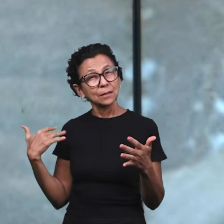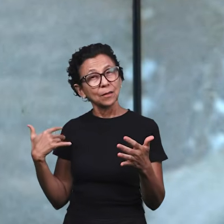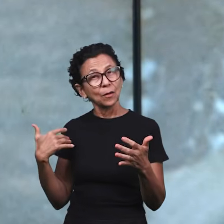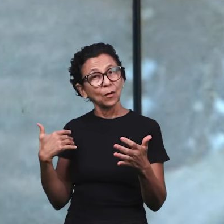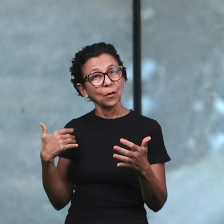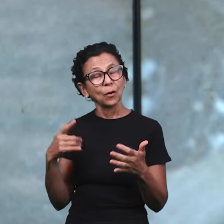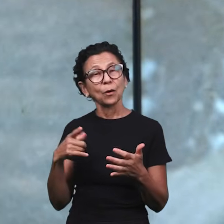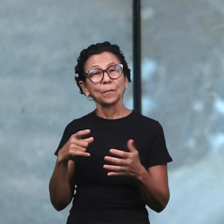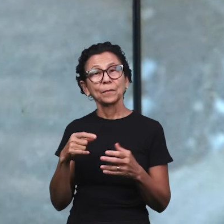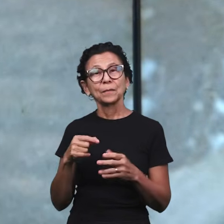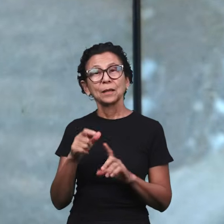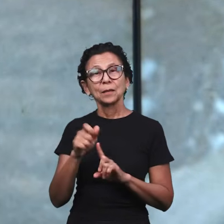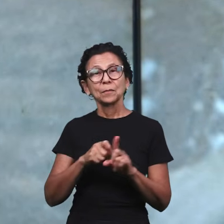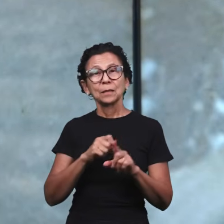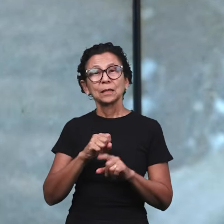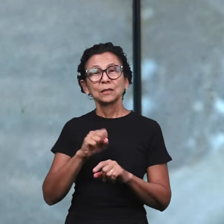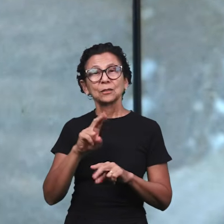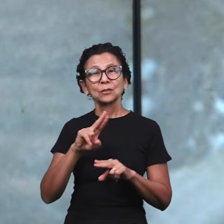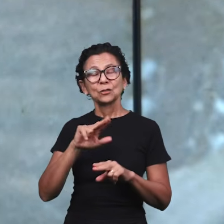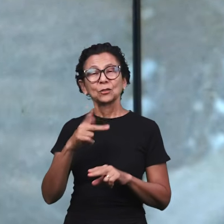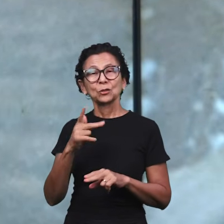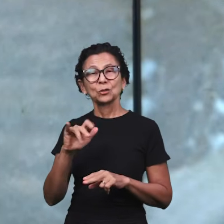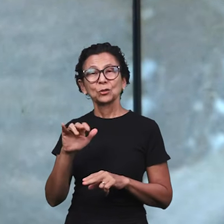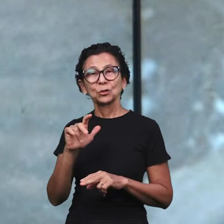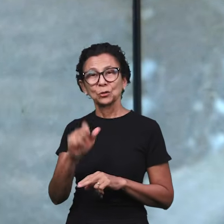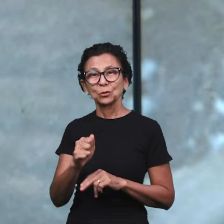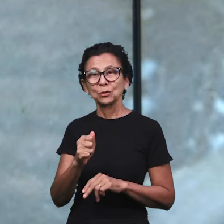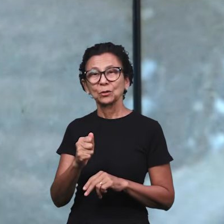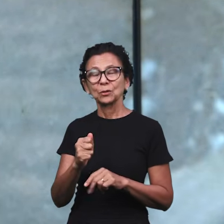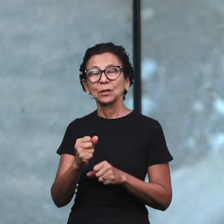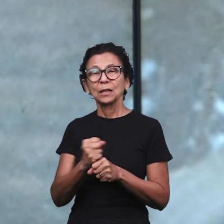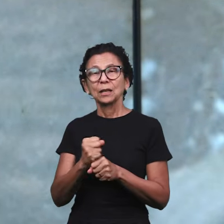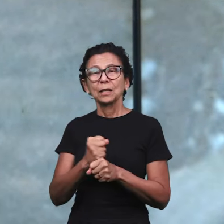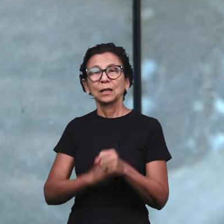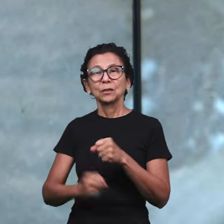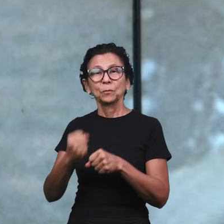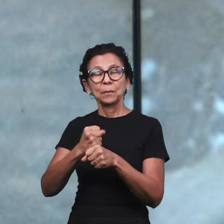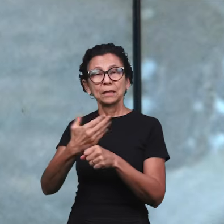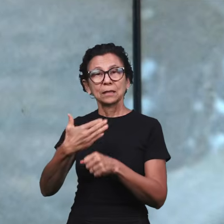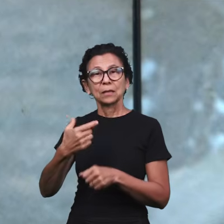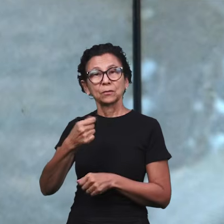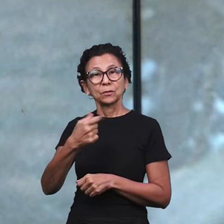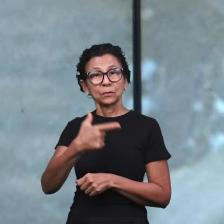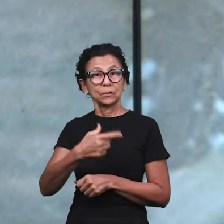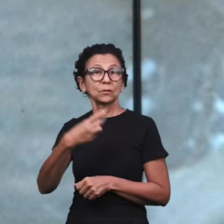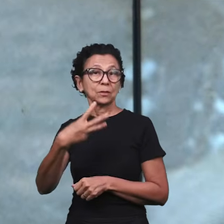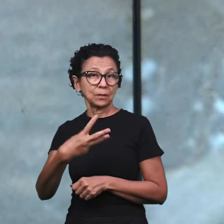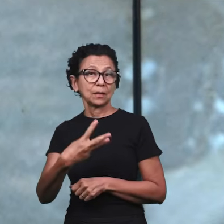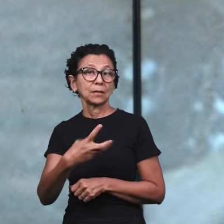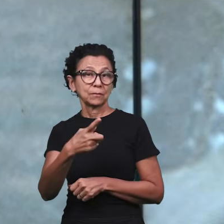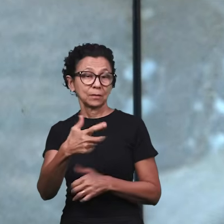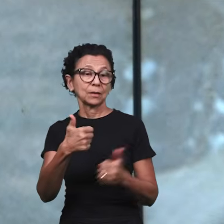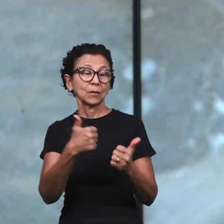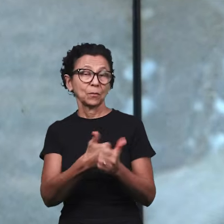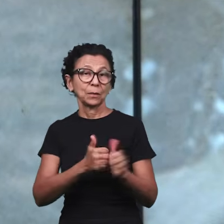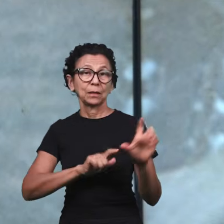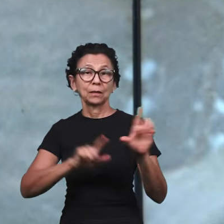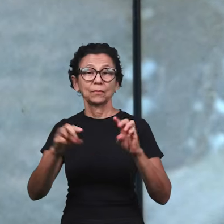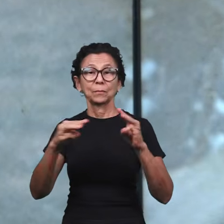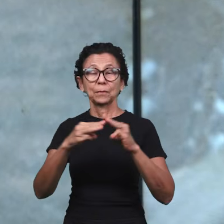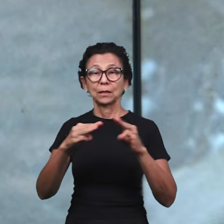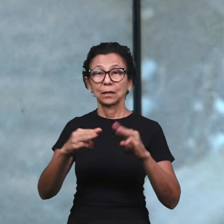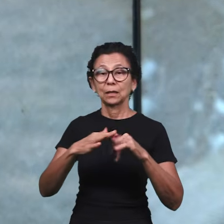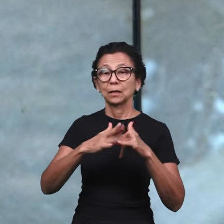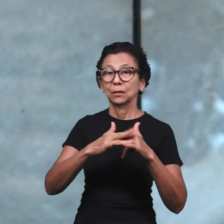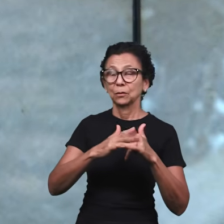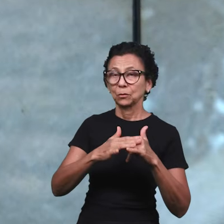desde julho de 2023, como disse aqui o Jean Lucas. Você que está conosco tanto na TV Manaim, tanto no YouTube.